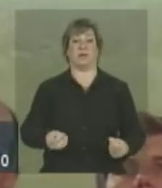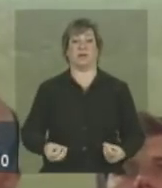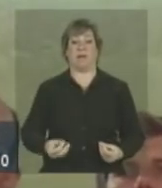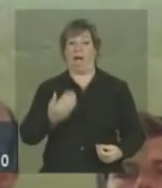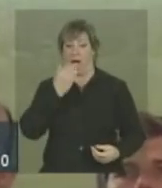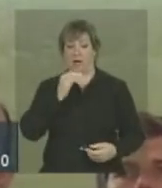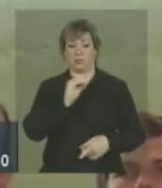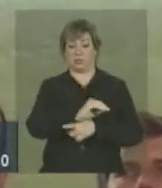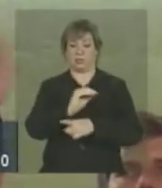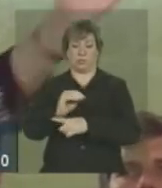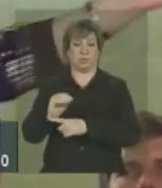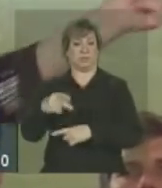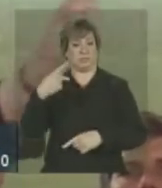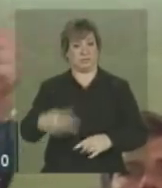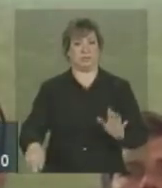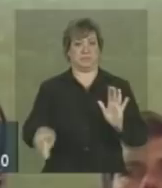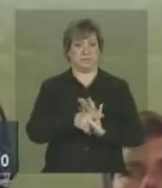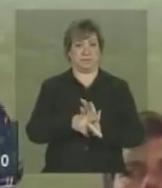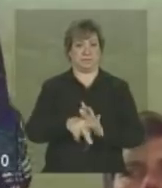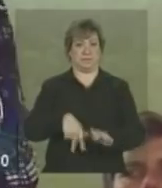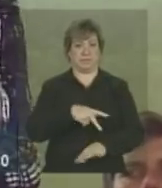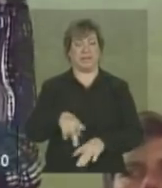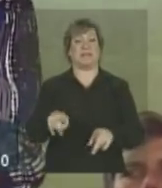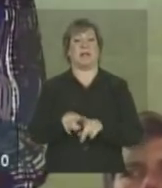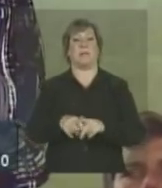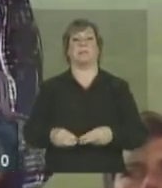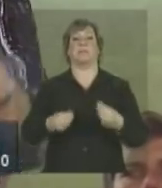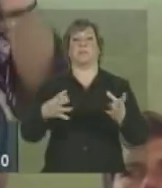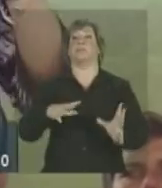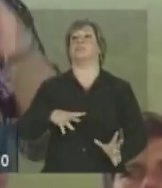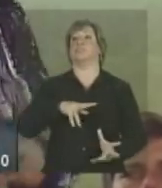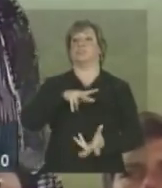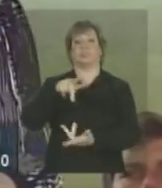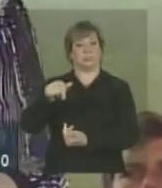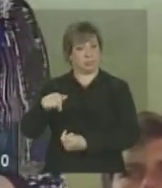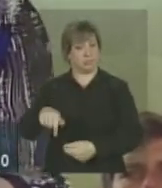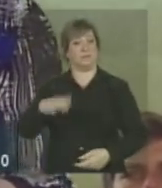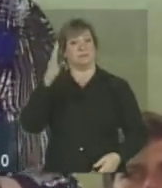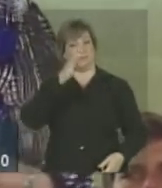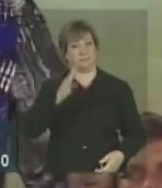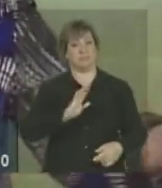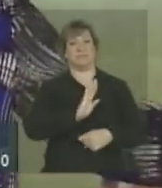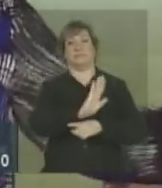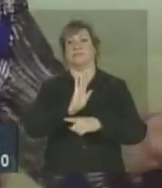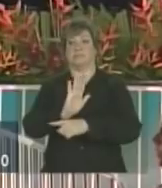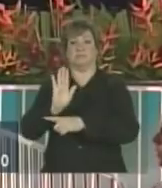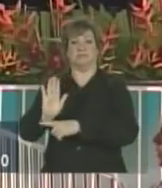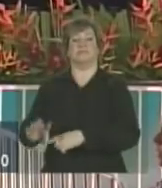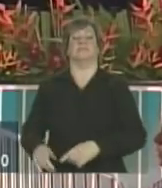e para o mundo. Aqui está o ministro do Desenvolvimento